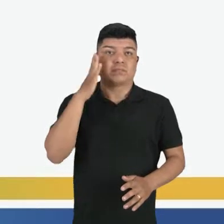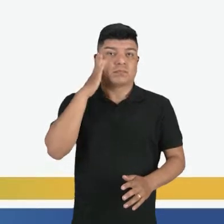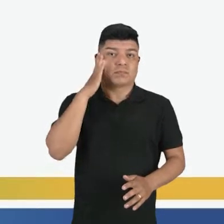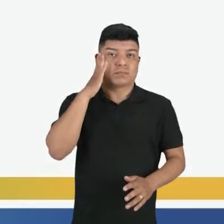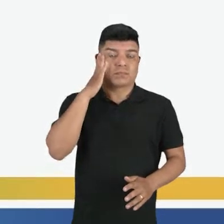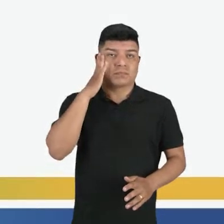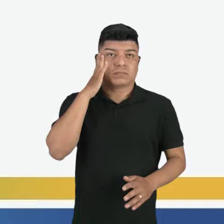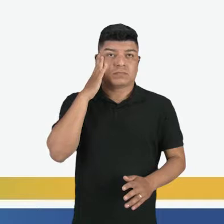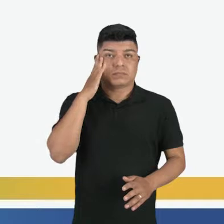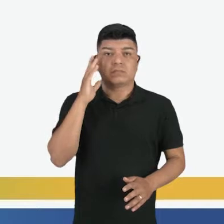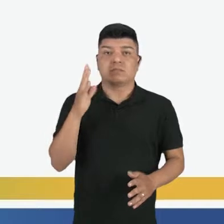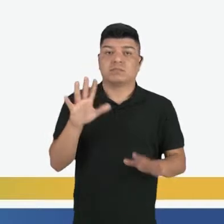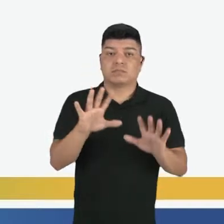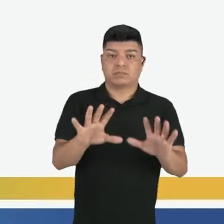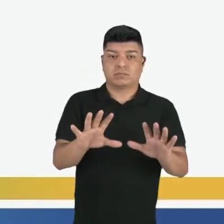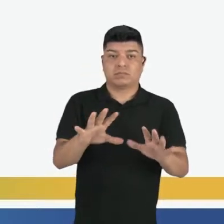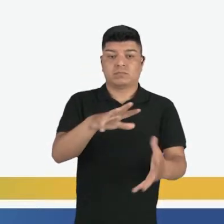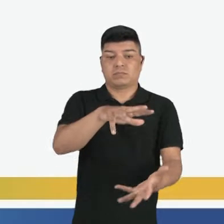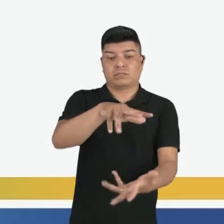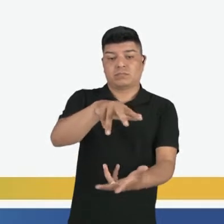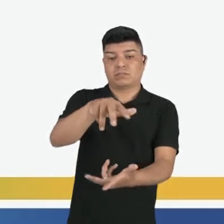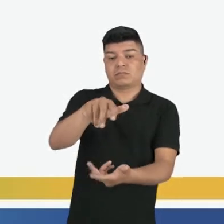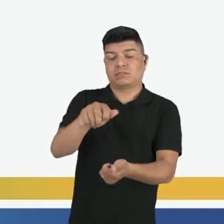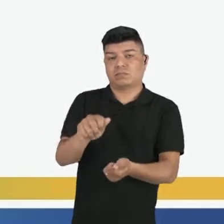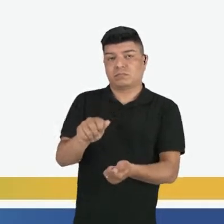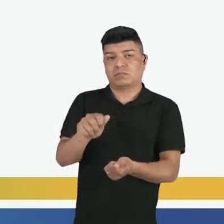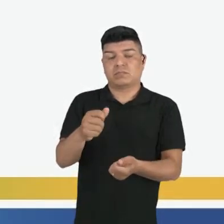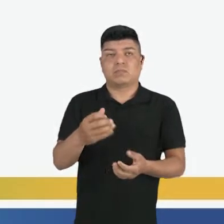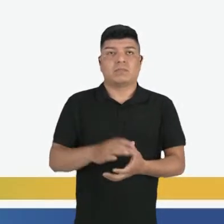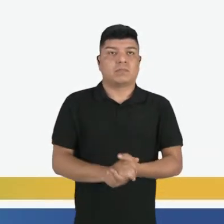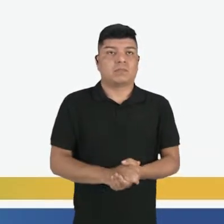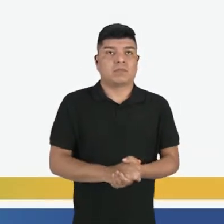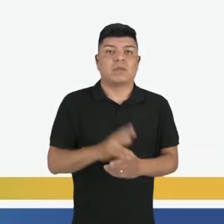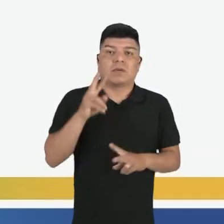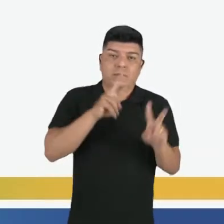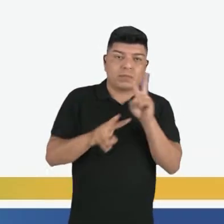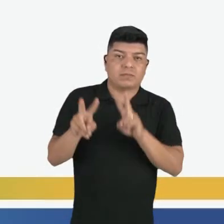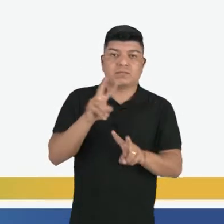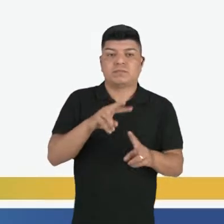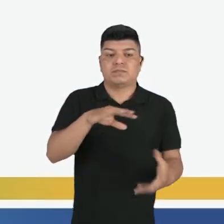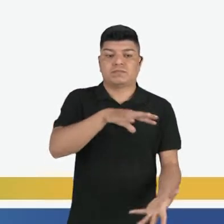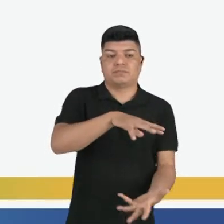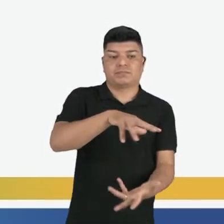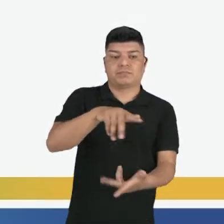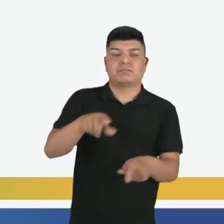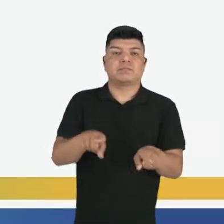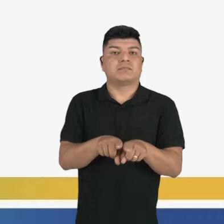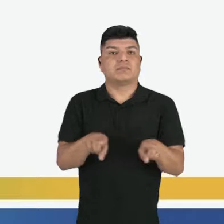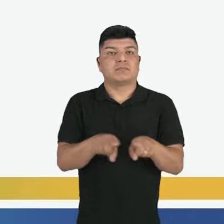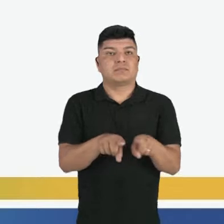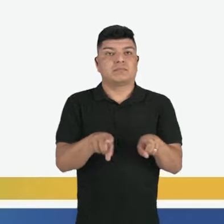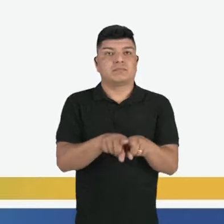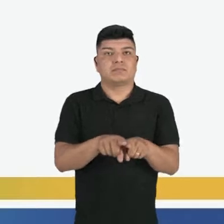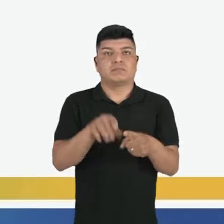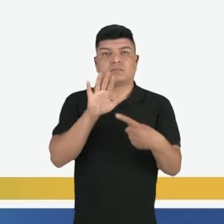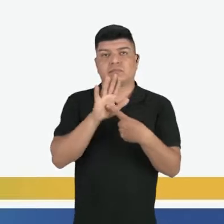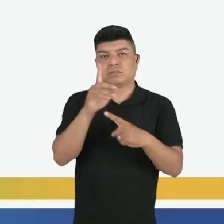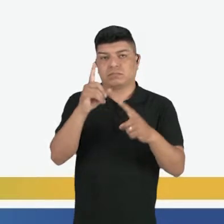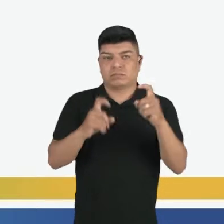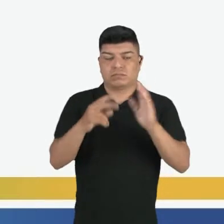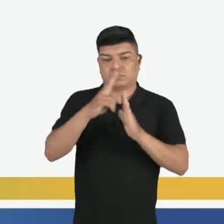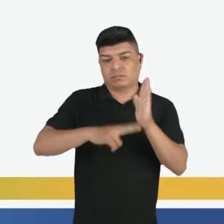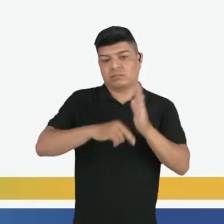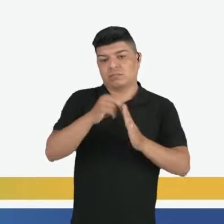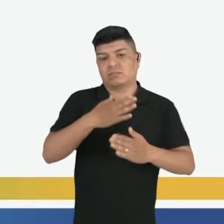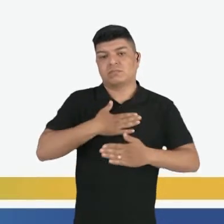conceber e agir sobre o universo. A forma como eles veem o universo também está expresso na pintura de